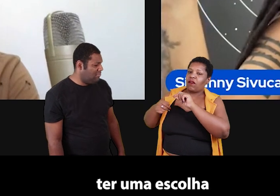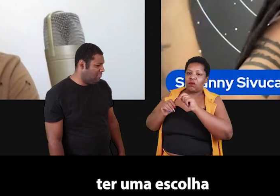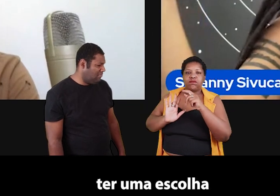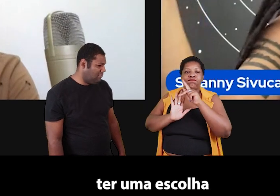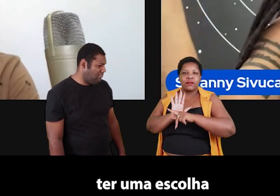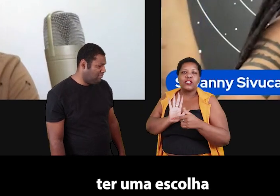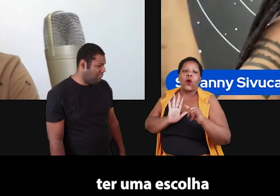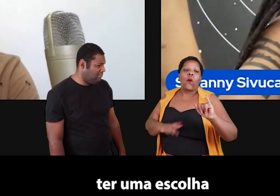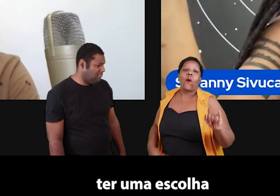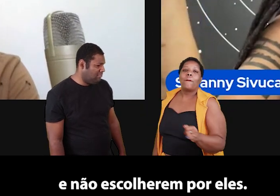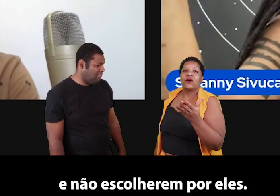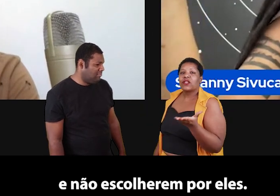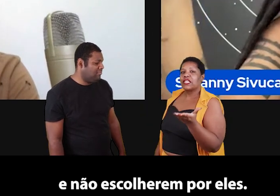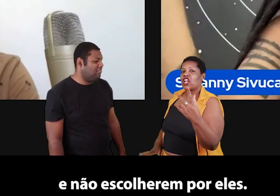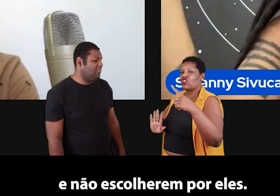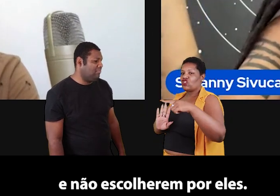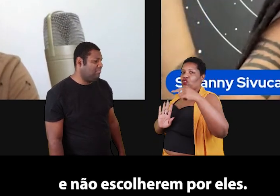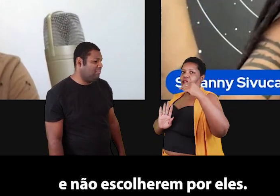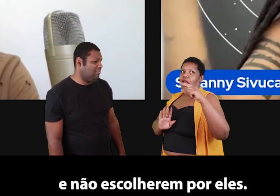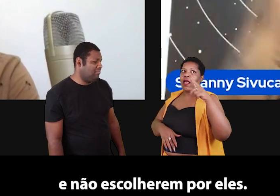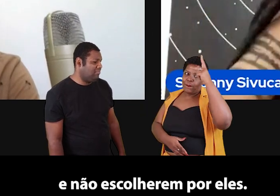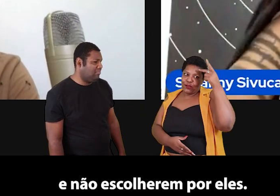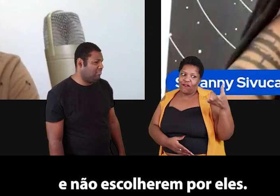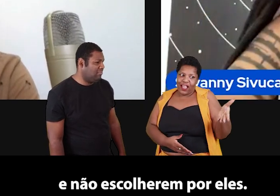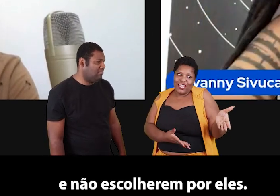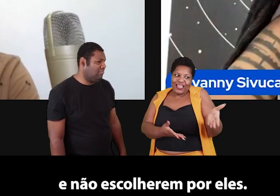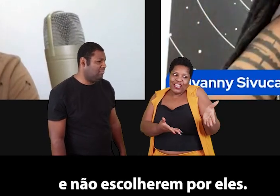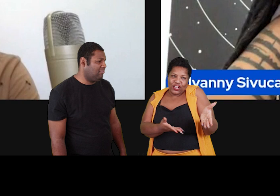ter uma escolha, sabe? E não escolherem por eles.